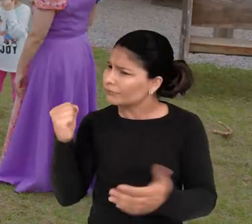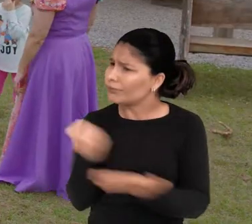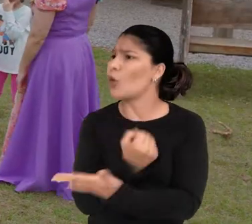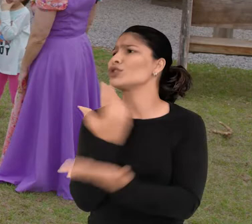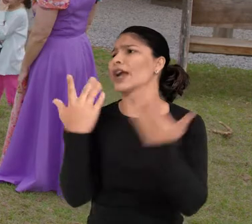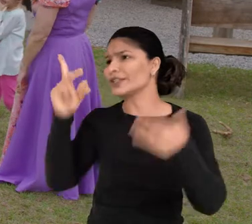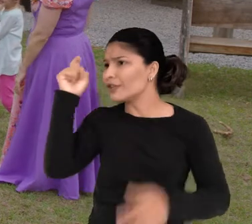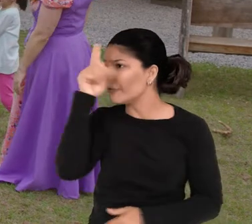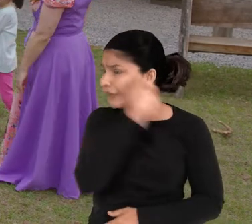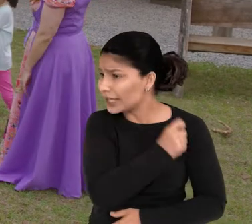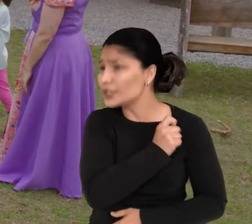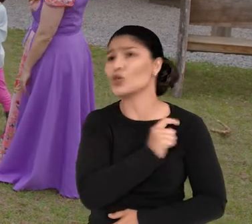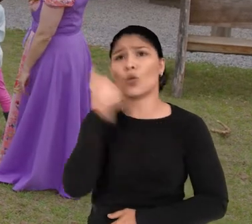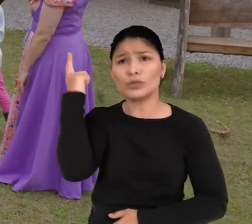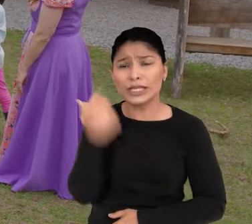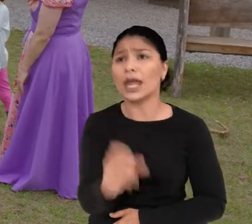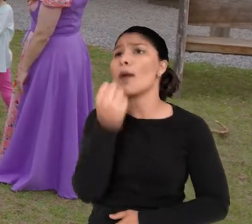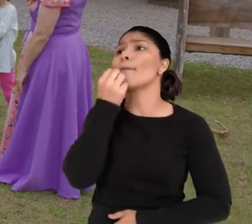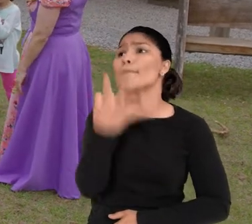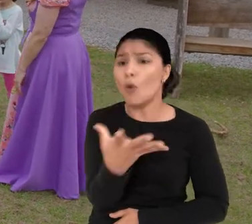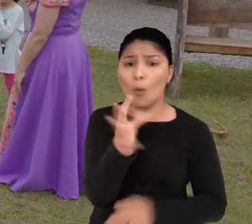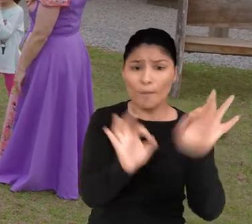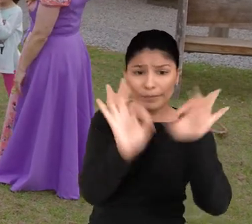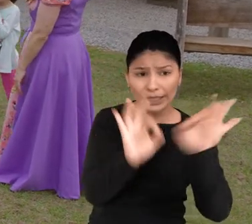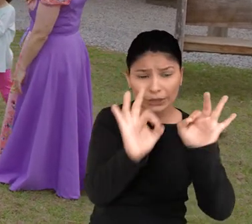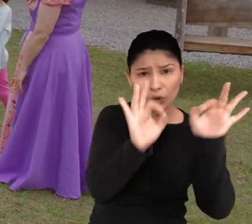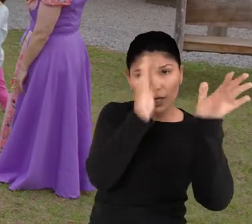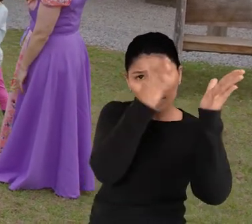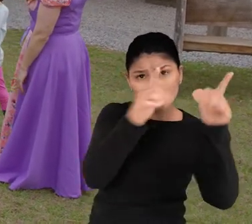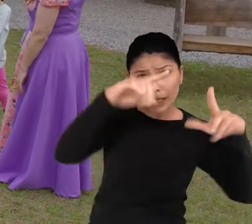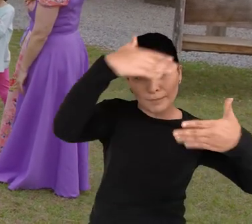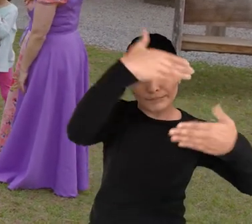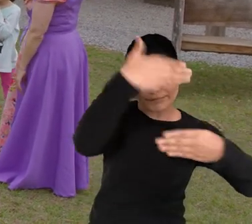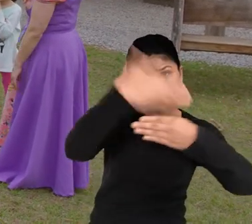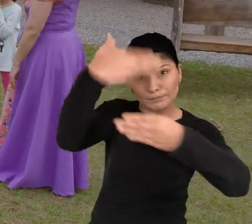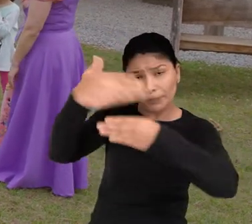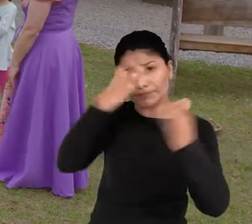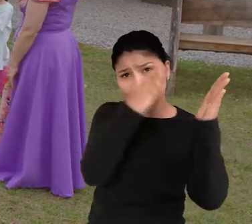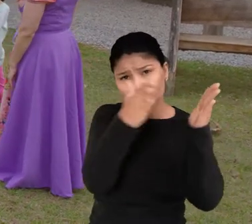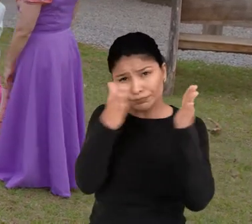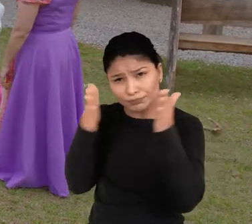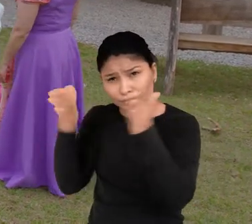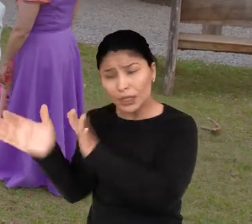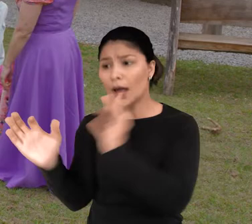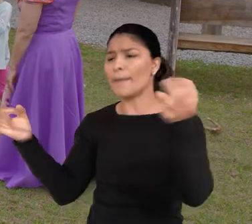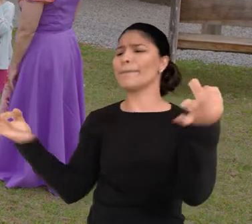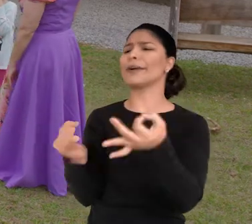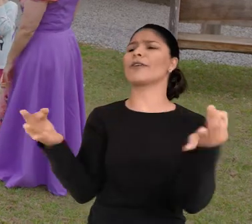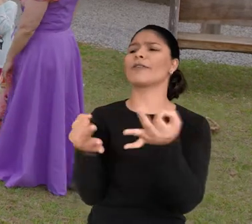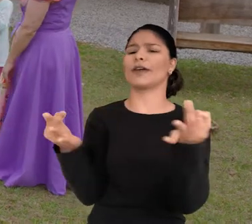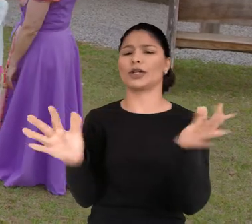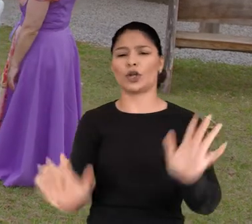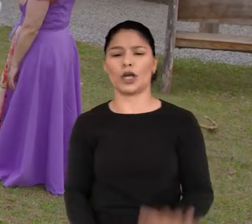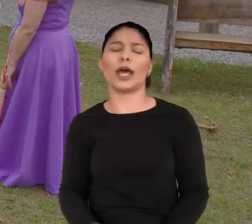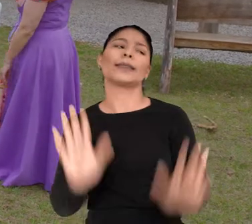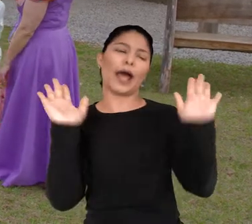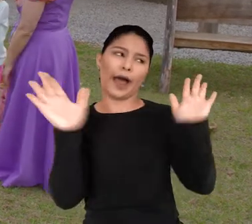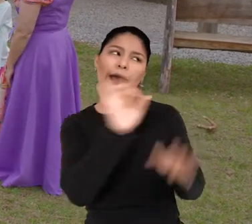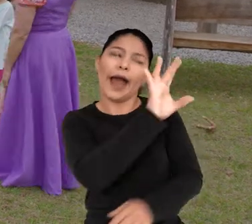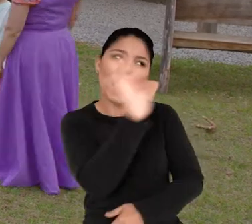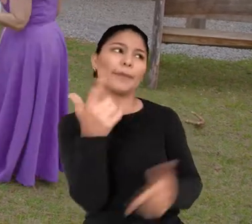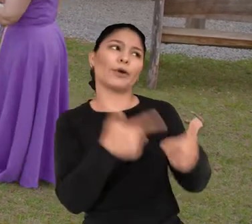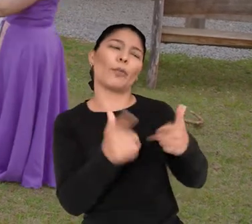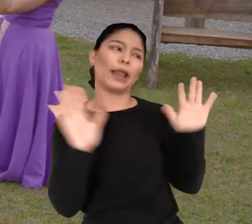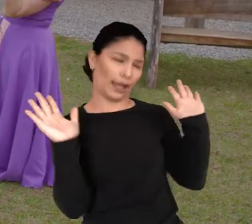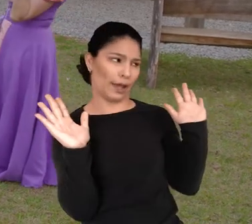Poxa, Fiorella Sabe como é difícil conseguir um bom plano sequência, meu? Ai, estava perfeito